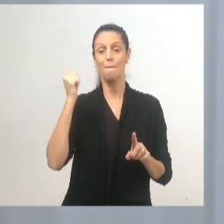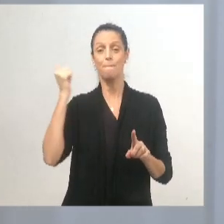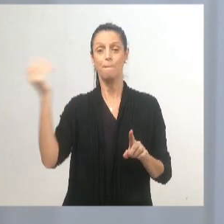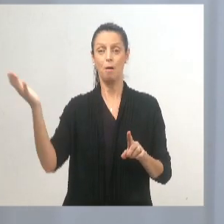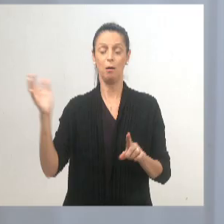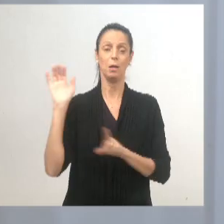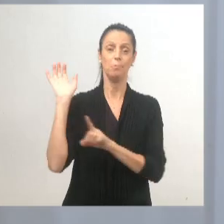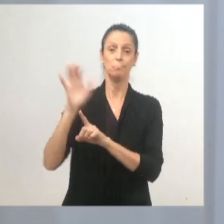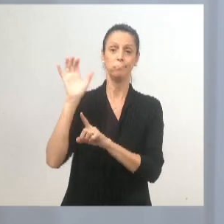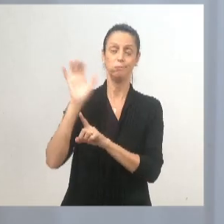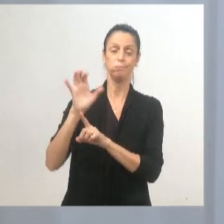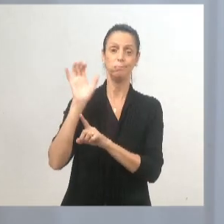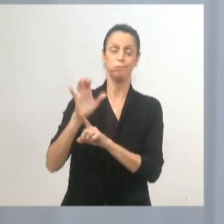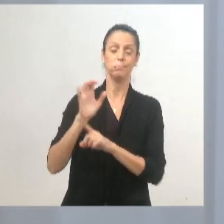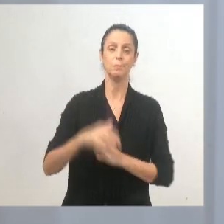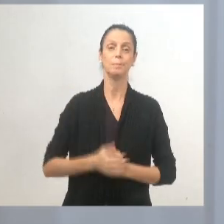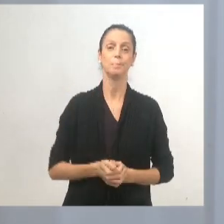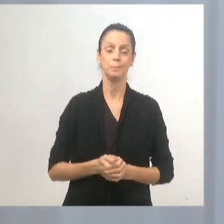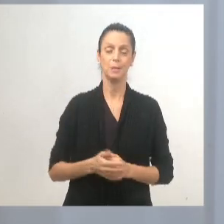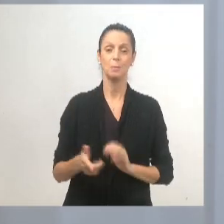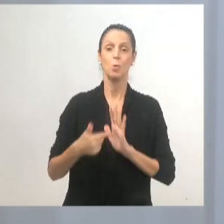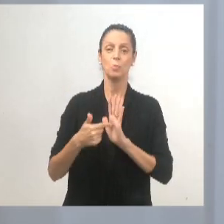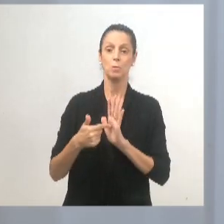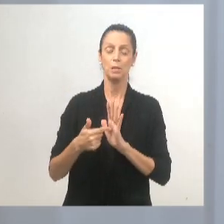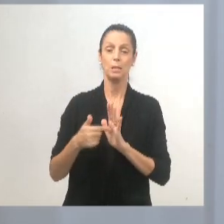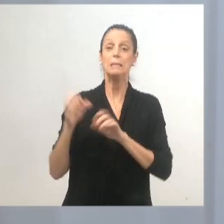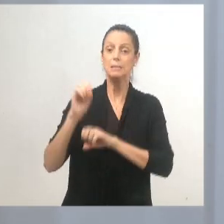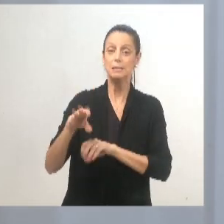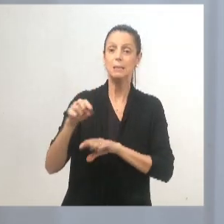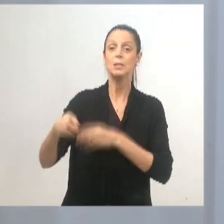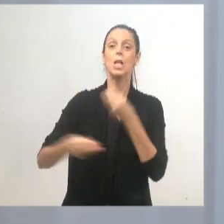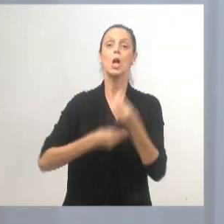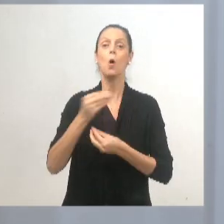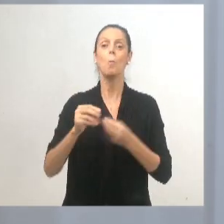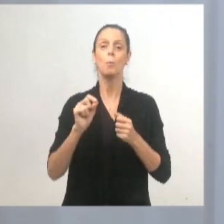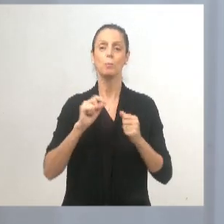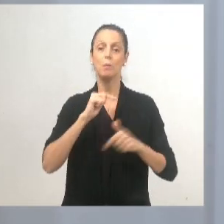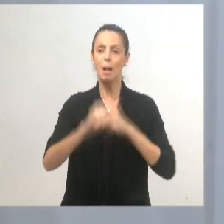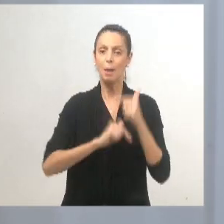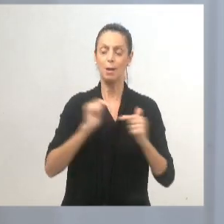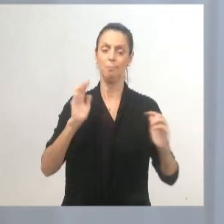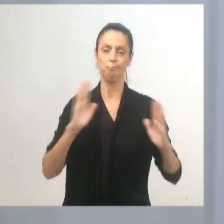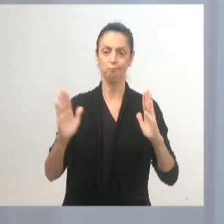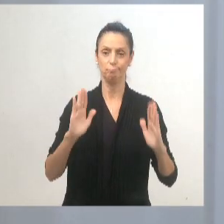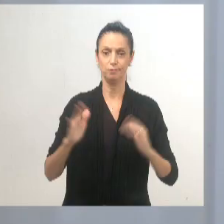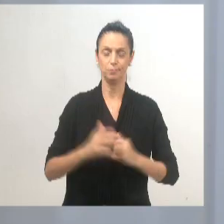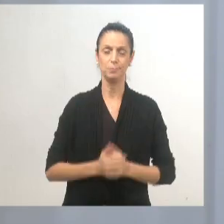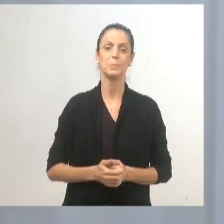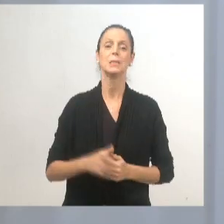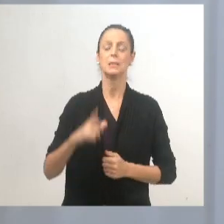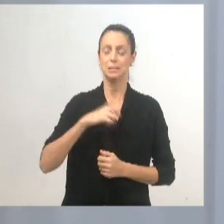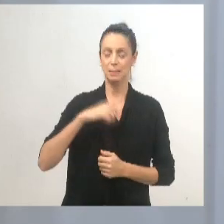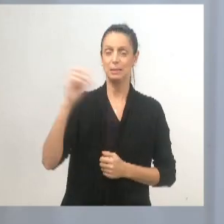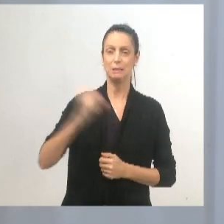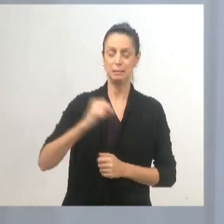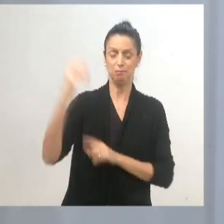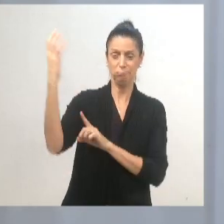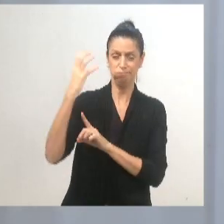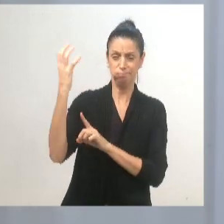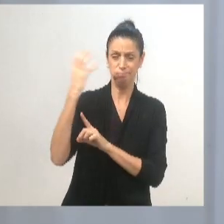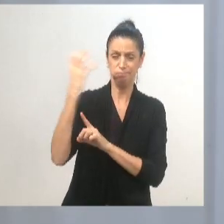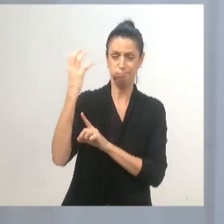têm tentado direcionar os seus mandatos. É público e notório que há uma pressão política vinda